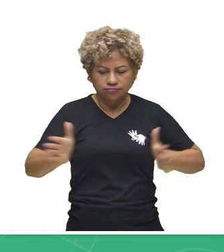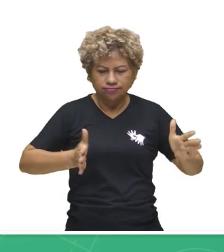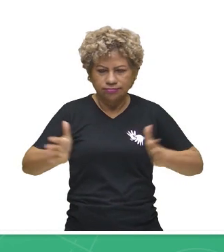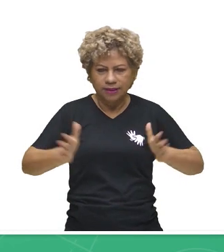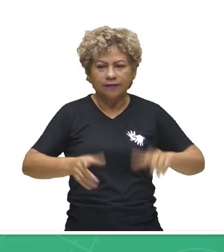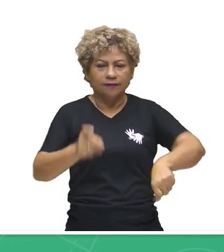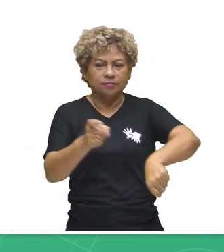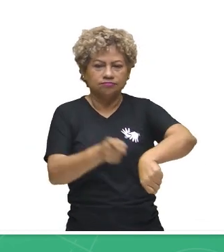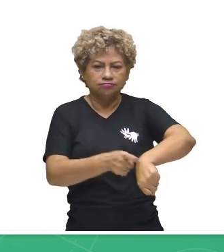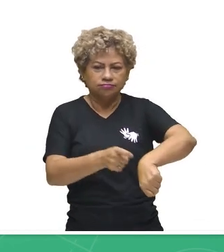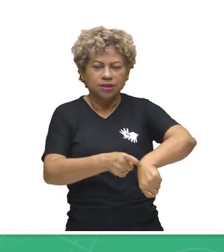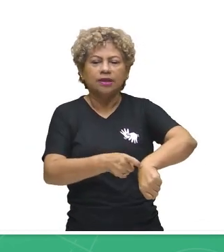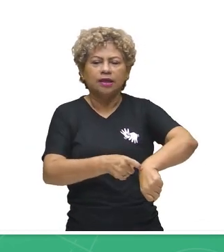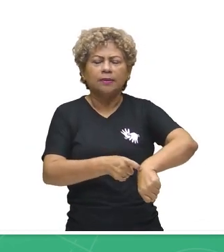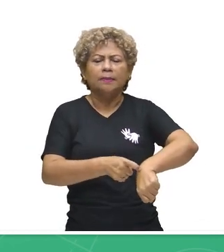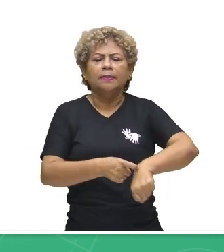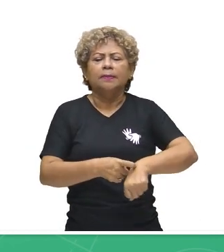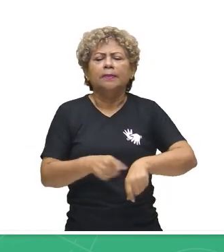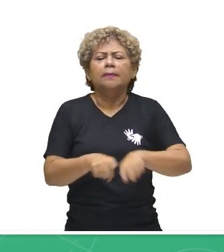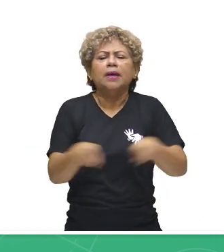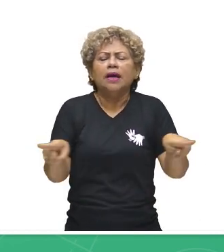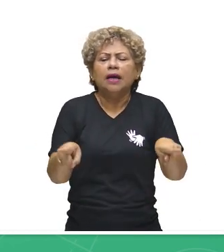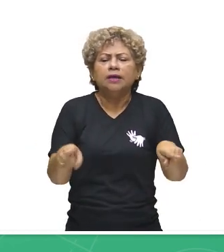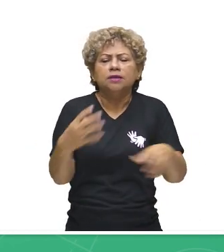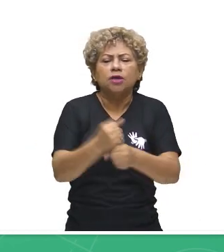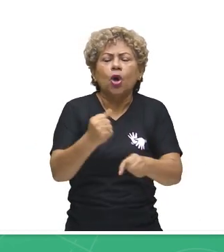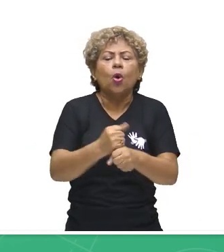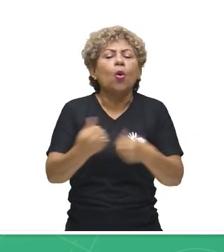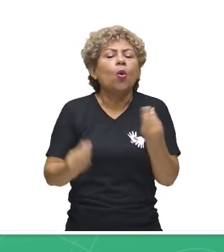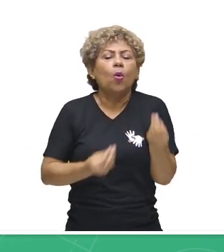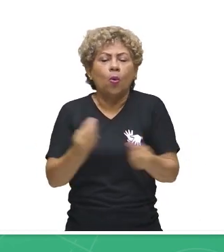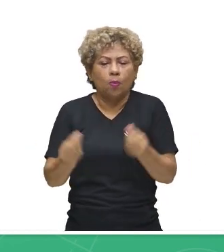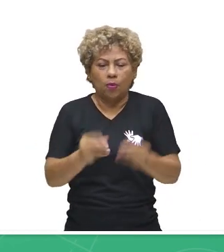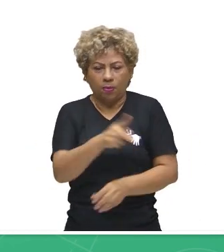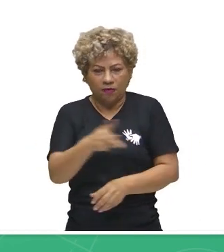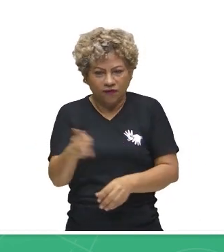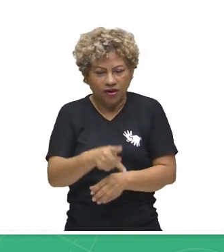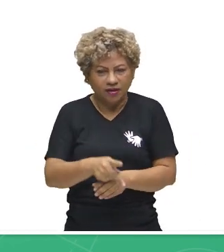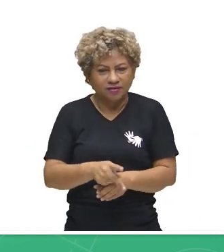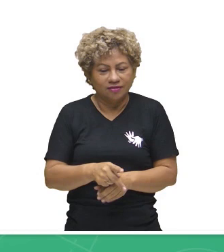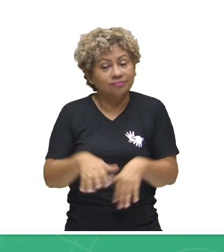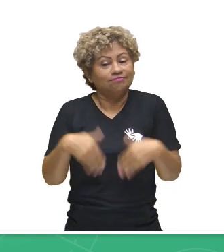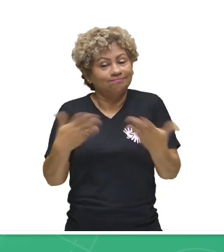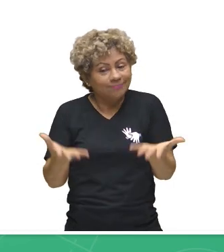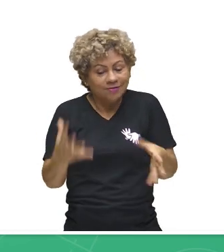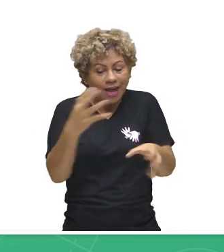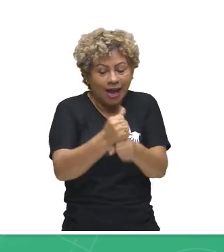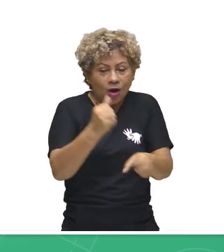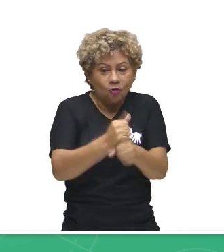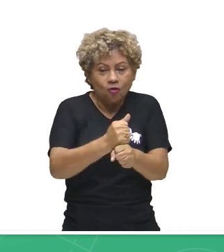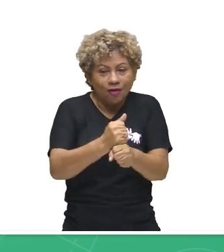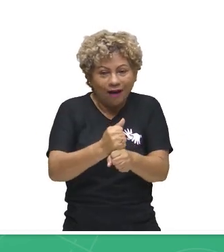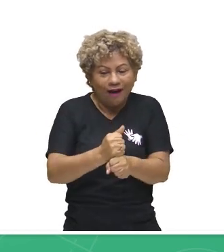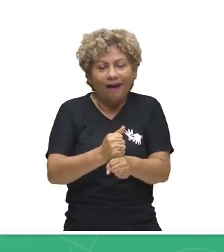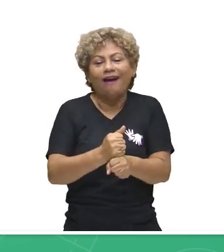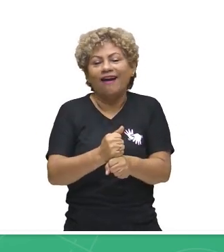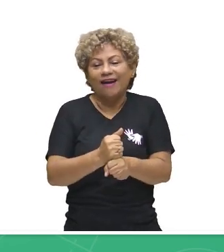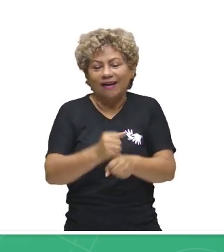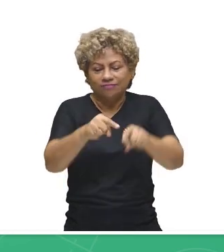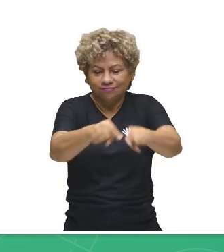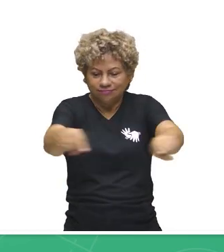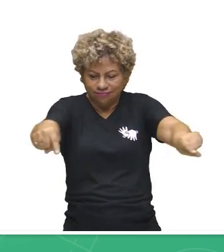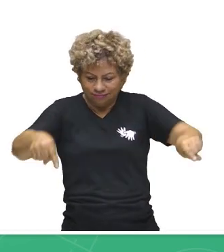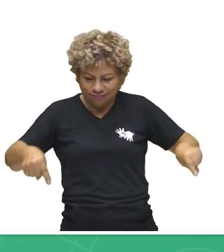tempo. Como se calcula, professora? Nós vamos calcular a área. Toda vez que eu calcular